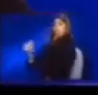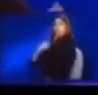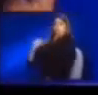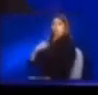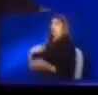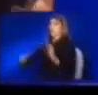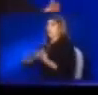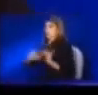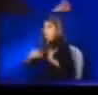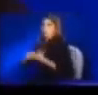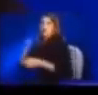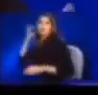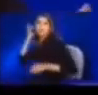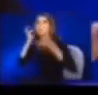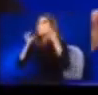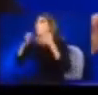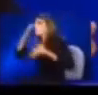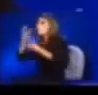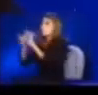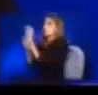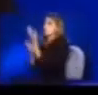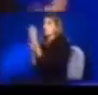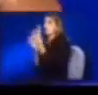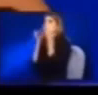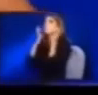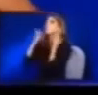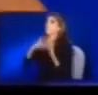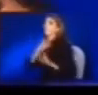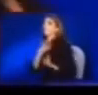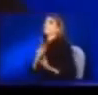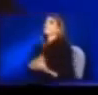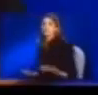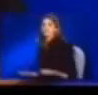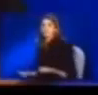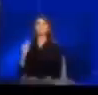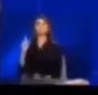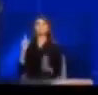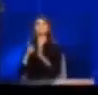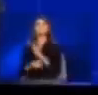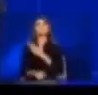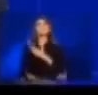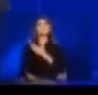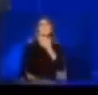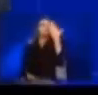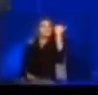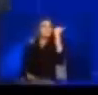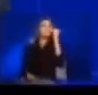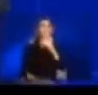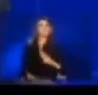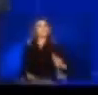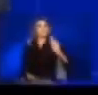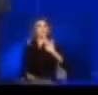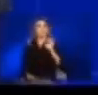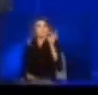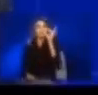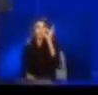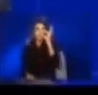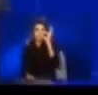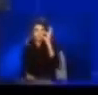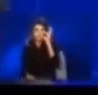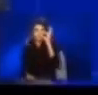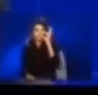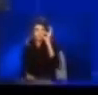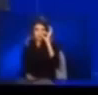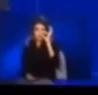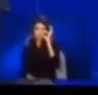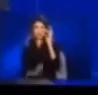que entrar cheia de anel, pulseira, aliança, relógio, brinco, gravata. Tá certo. Gostaria de saber se a utilização do piercing no nariz